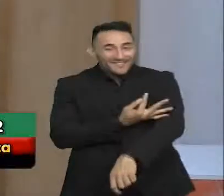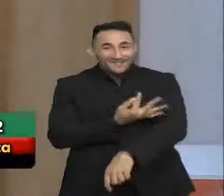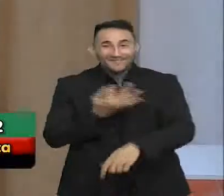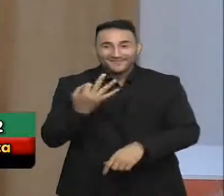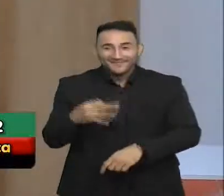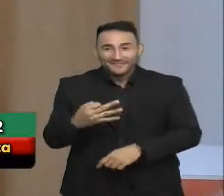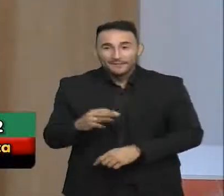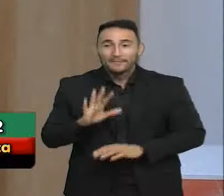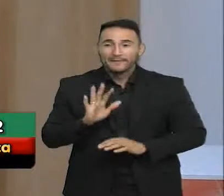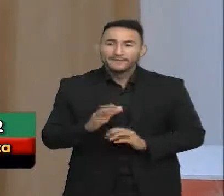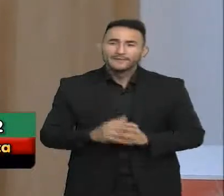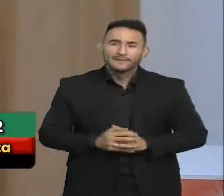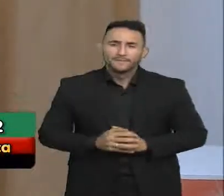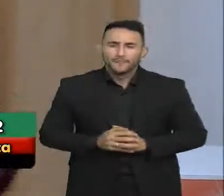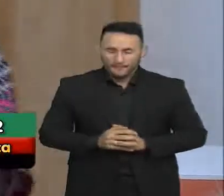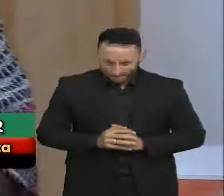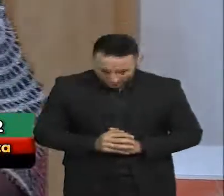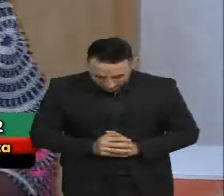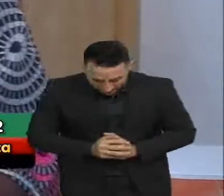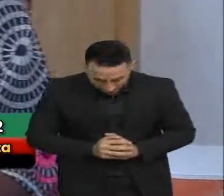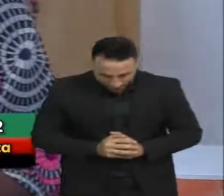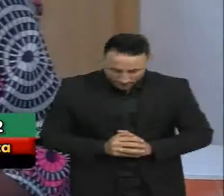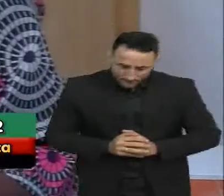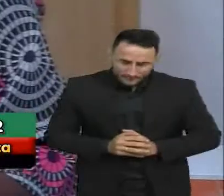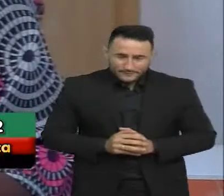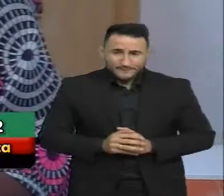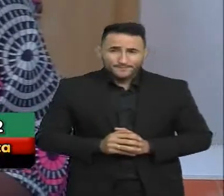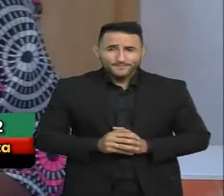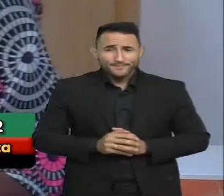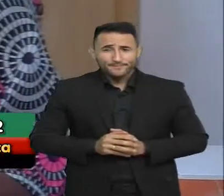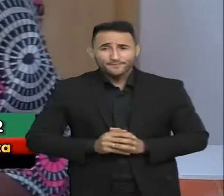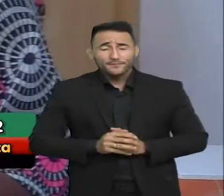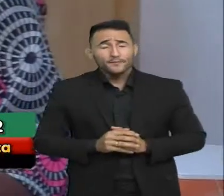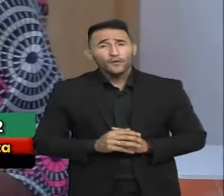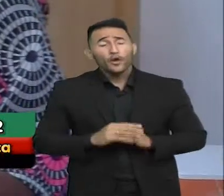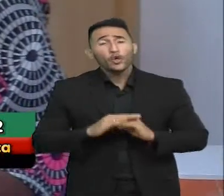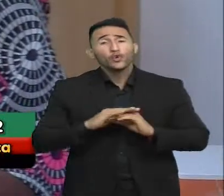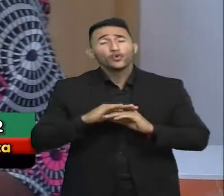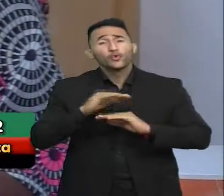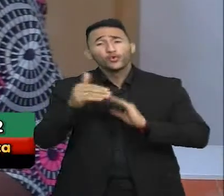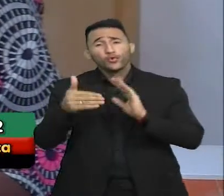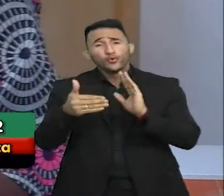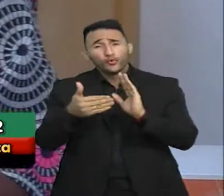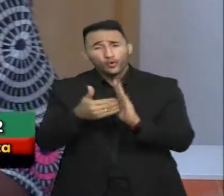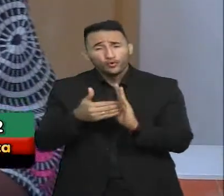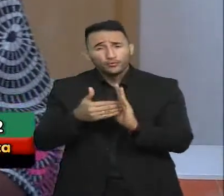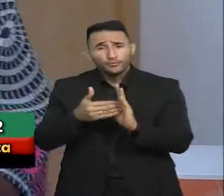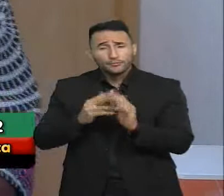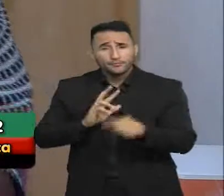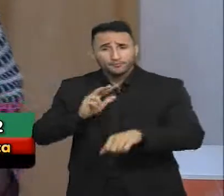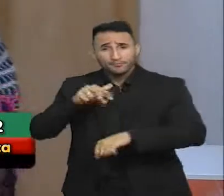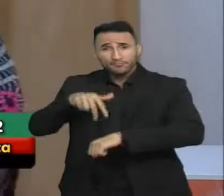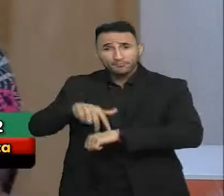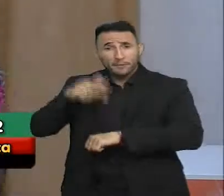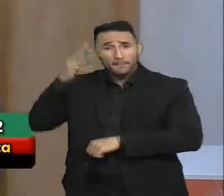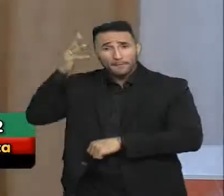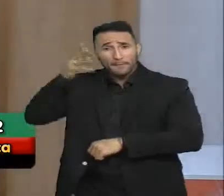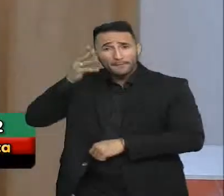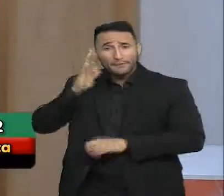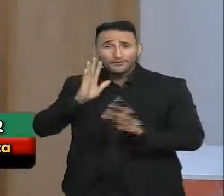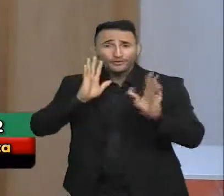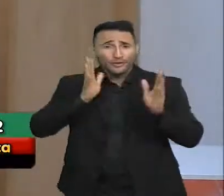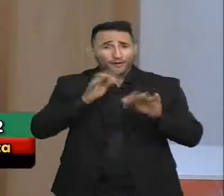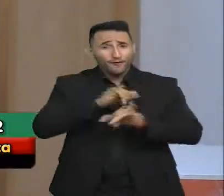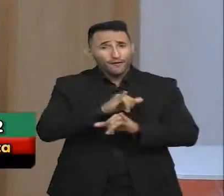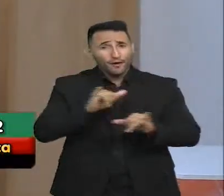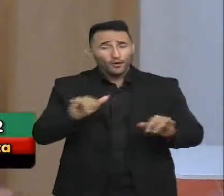E, assim, é como todos aqui já falaram, né? Não precisamos de ter